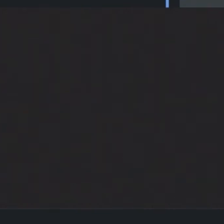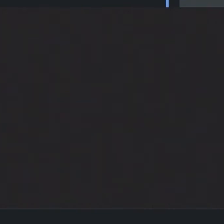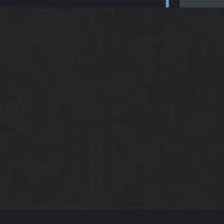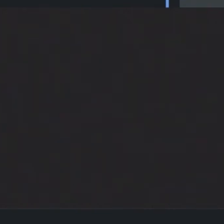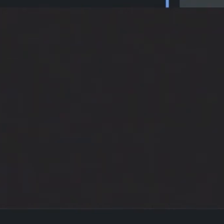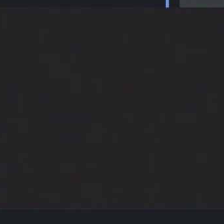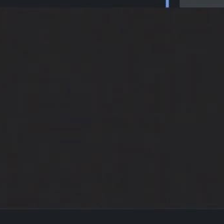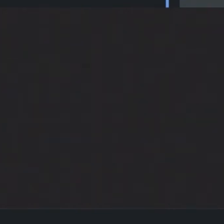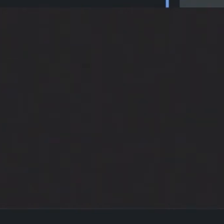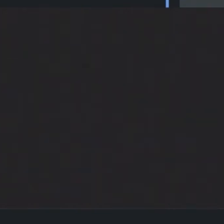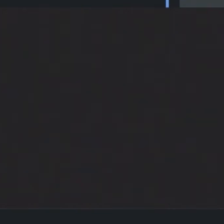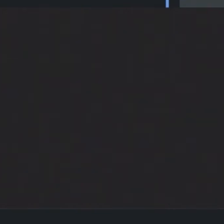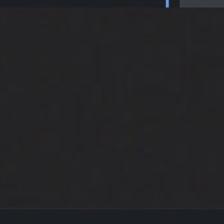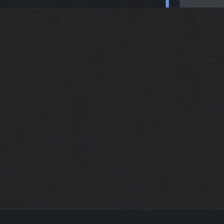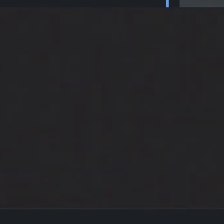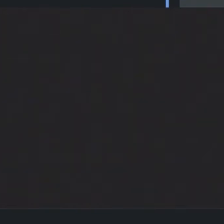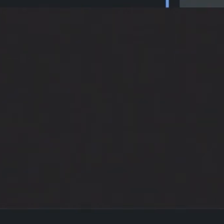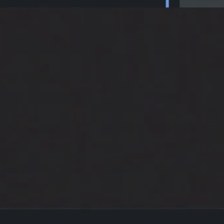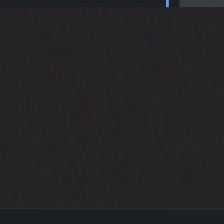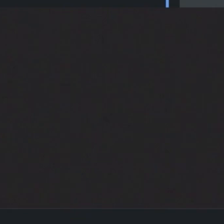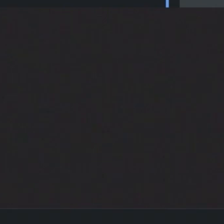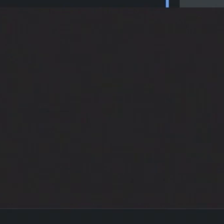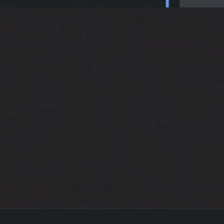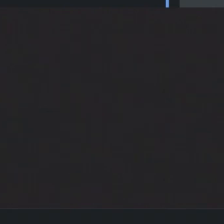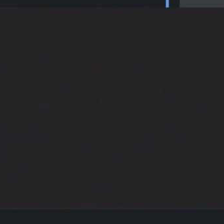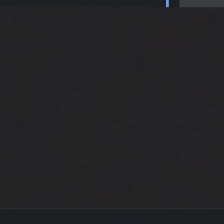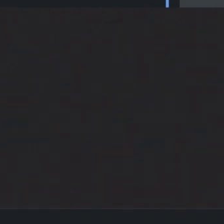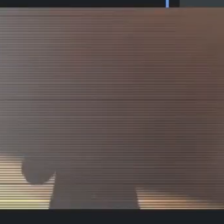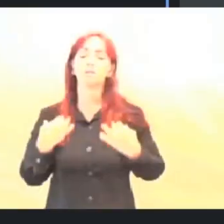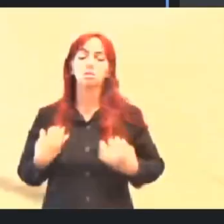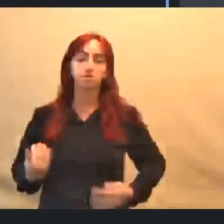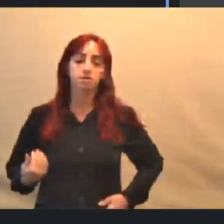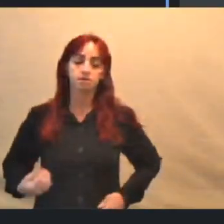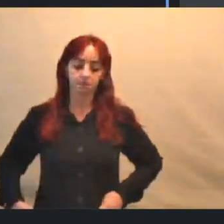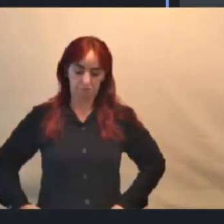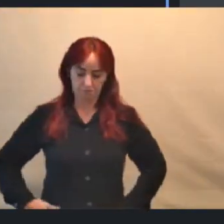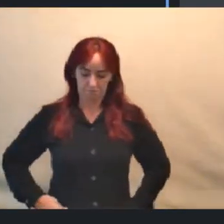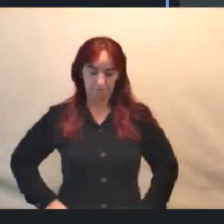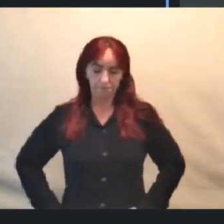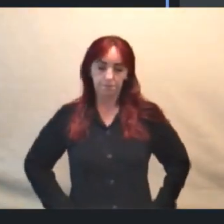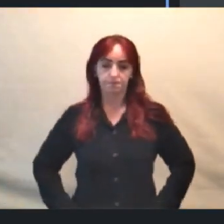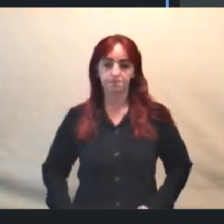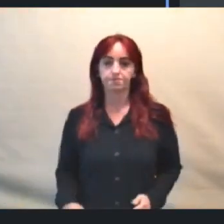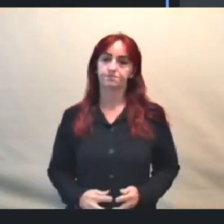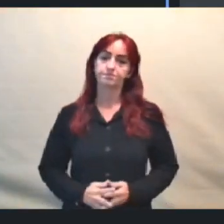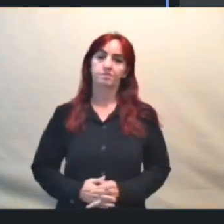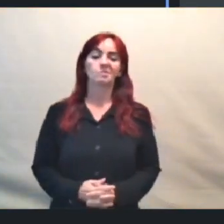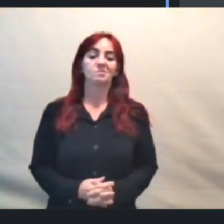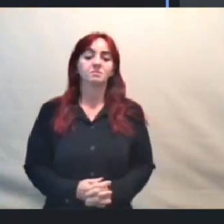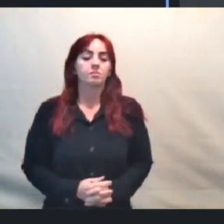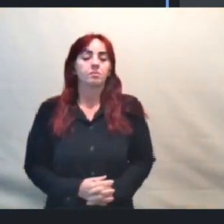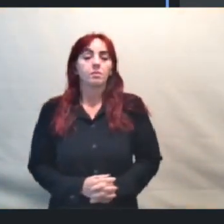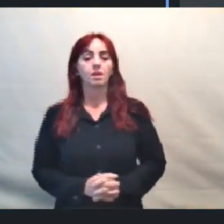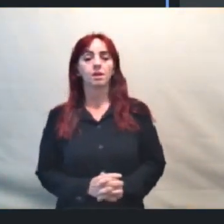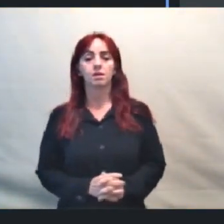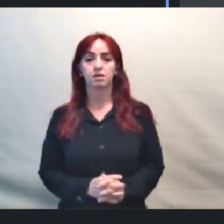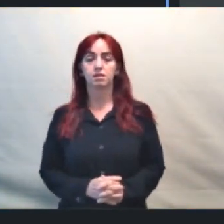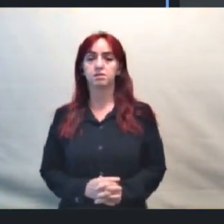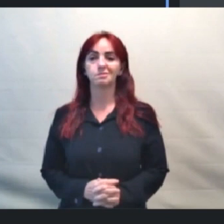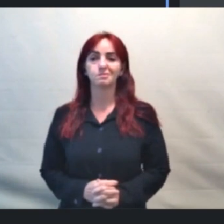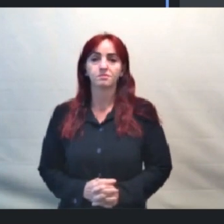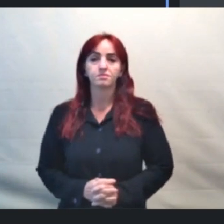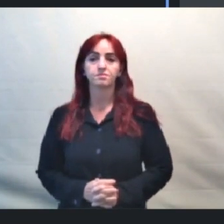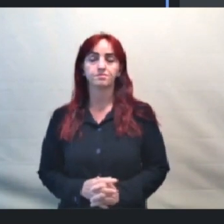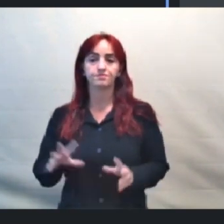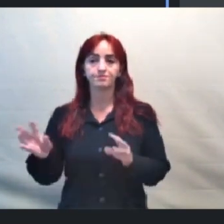finalidade. Então, esse saldo, na verdade, não é utilizado nem para o objeto na emenda e entendo